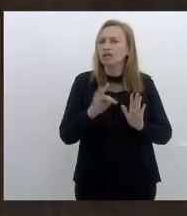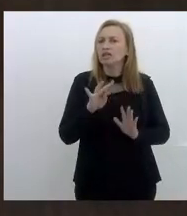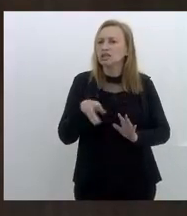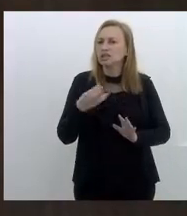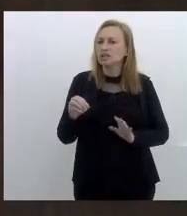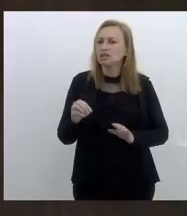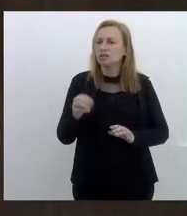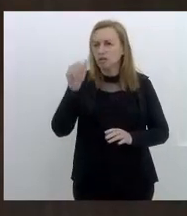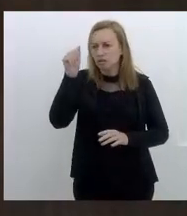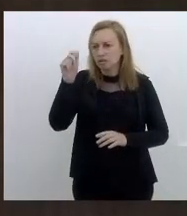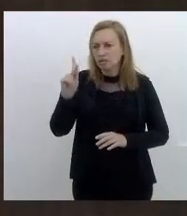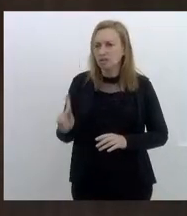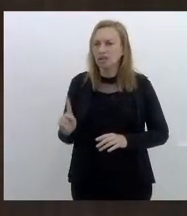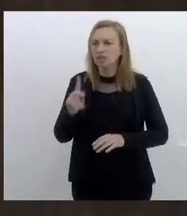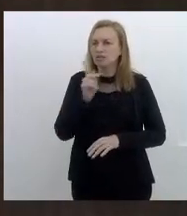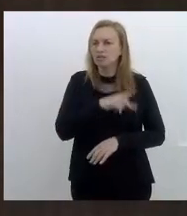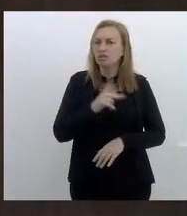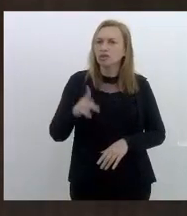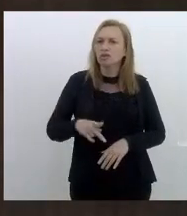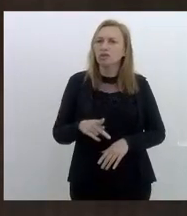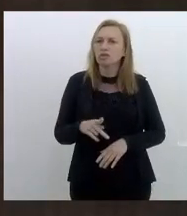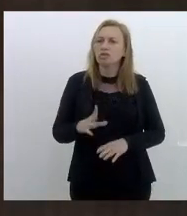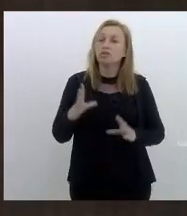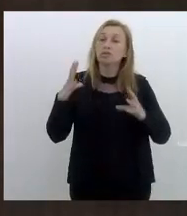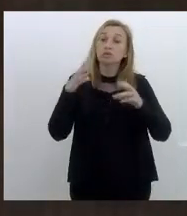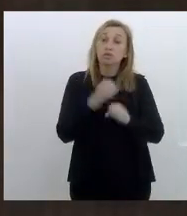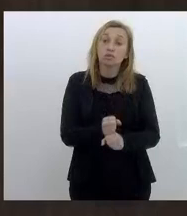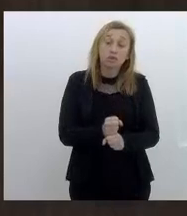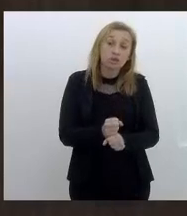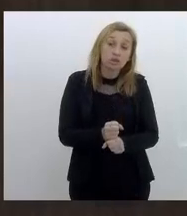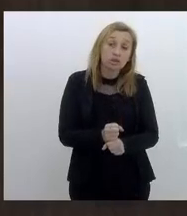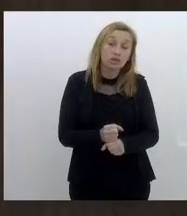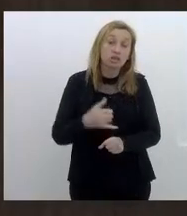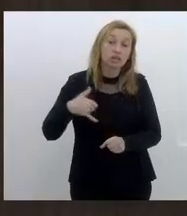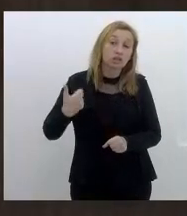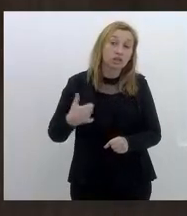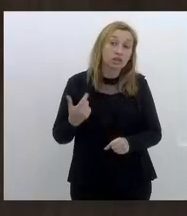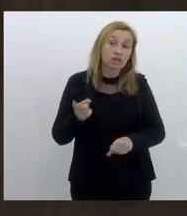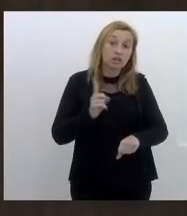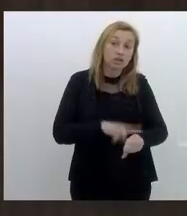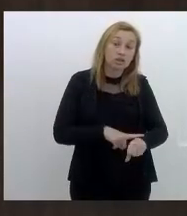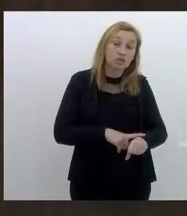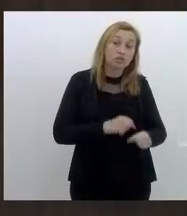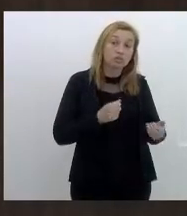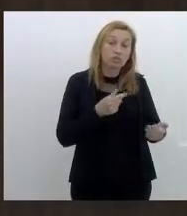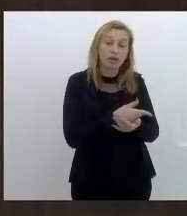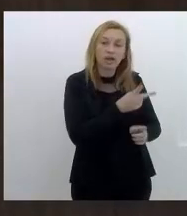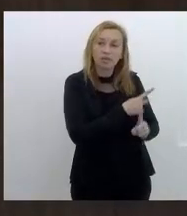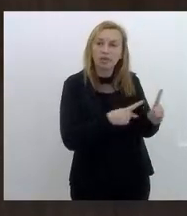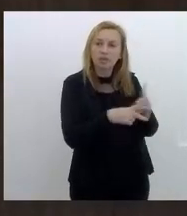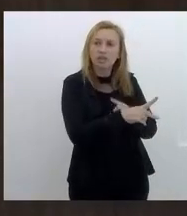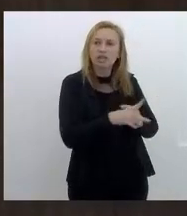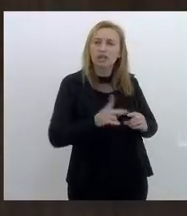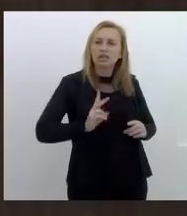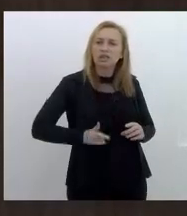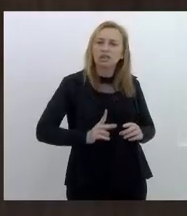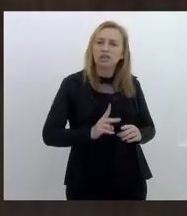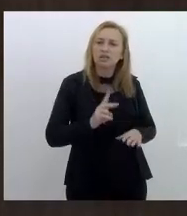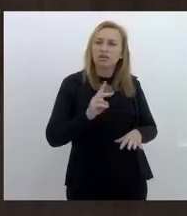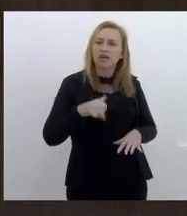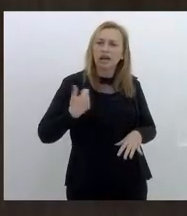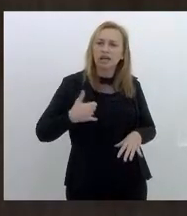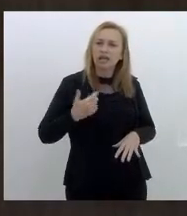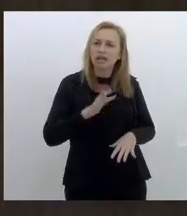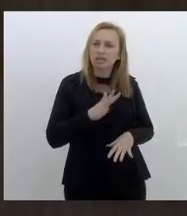transição para aposentadoria das professoras que prevê o somatório da idade e do tempo de contribuição toda via a cidade de